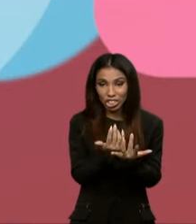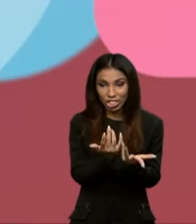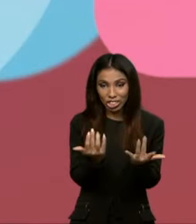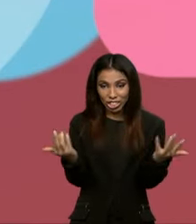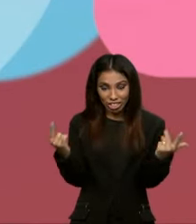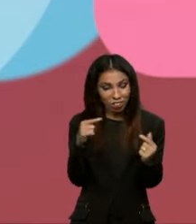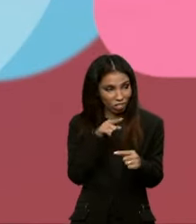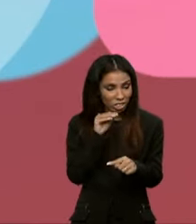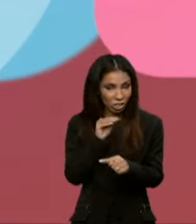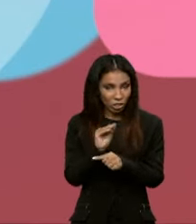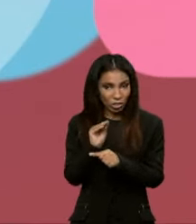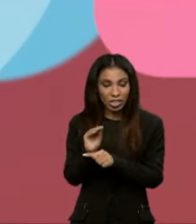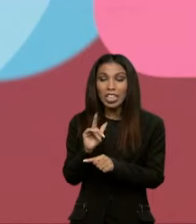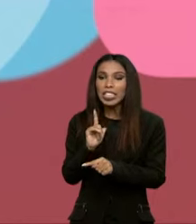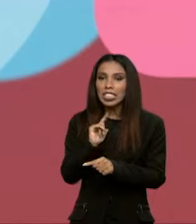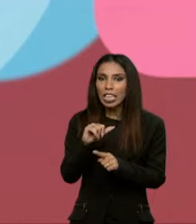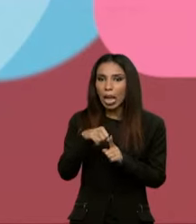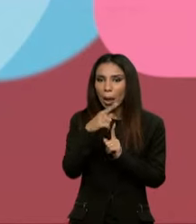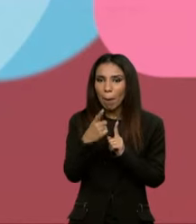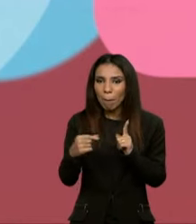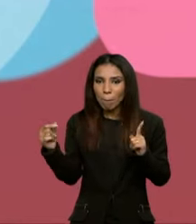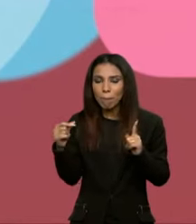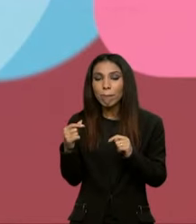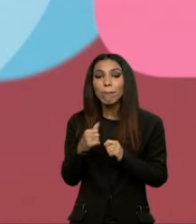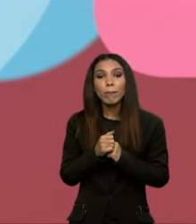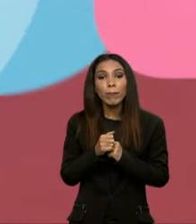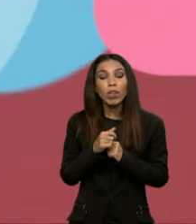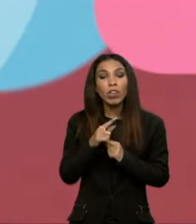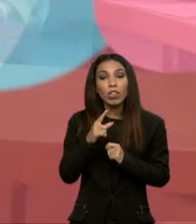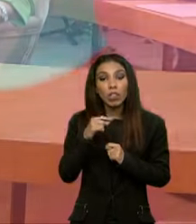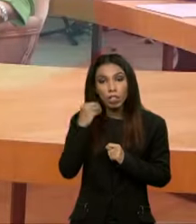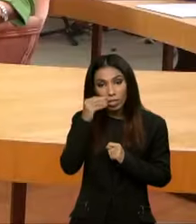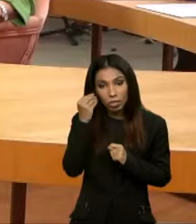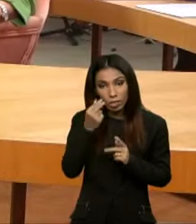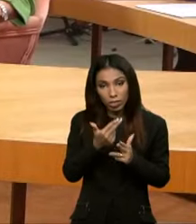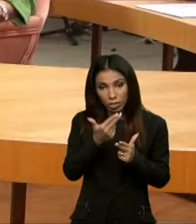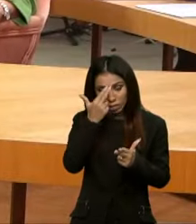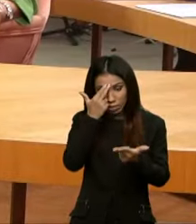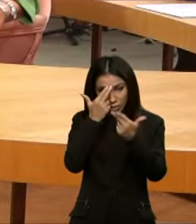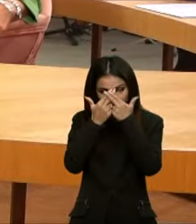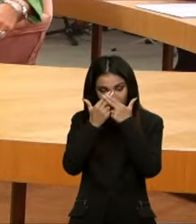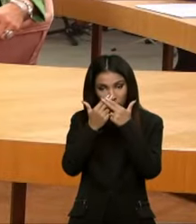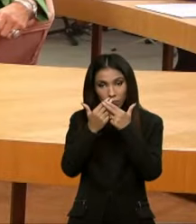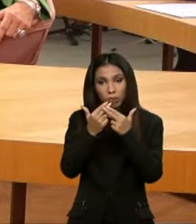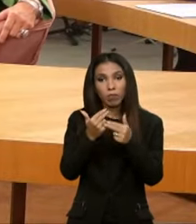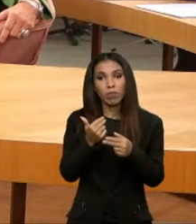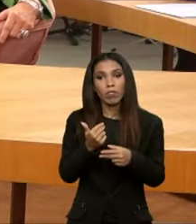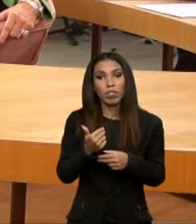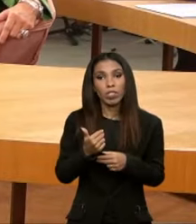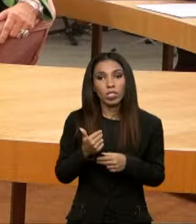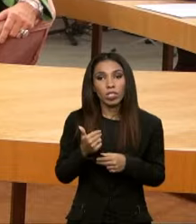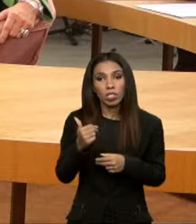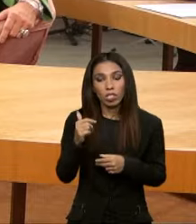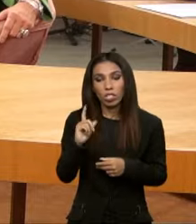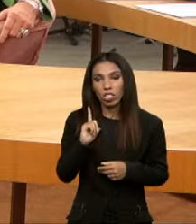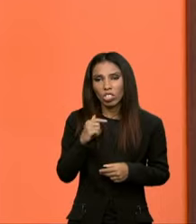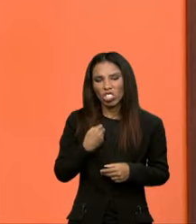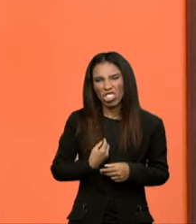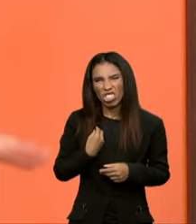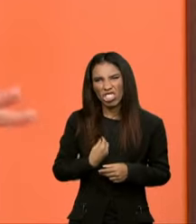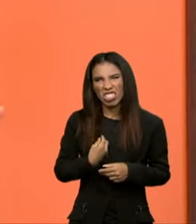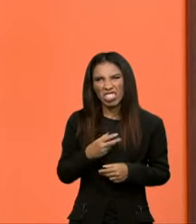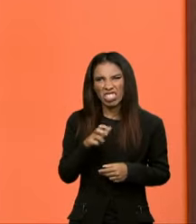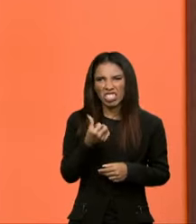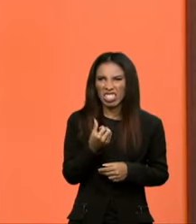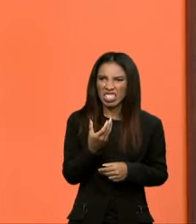Sim, aí tem a coisa das plantas, né? É. Mas eu tive uma experiência traumática que foi a seguinte, eu levei as minhas plantas todas, eu tinha um total de, acho que